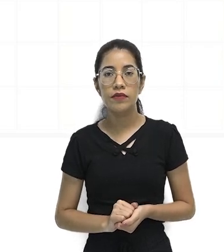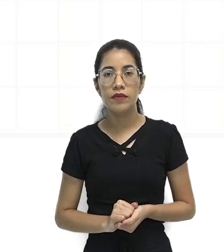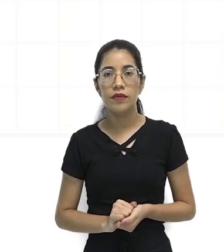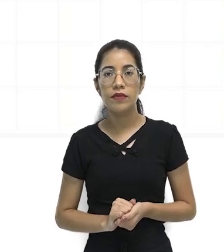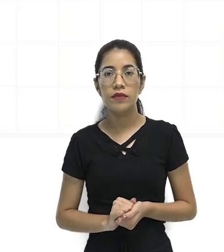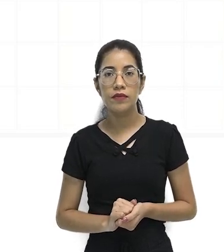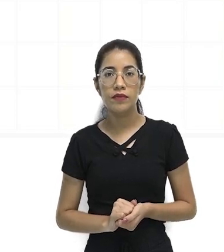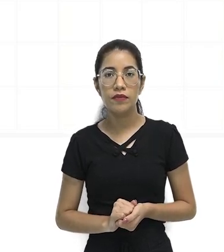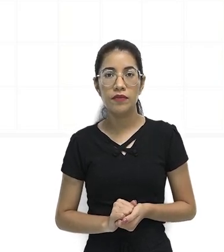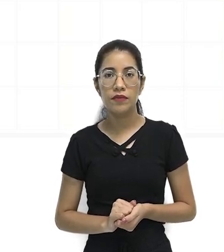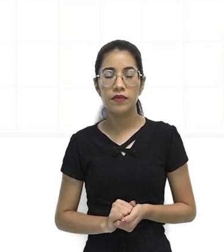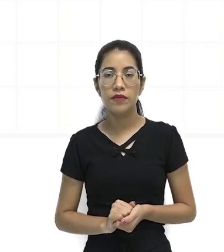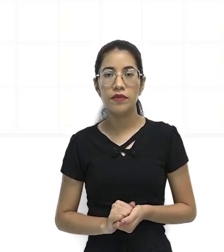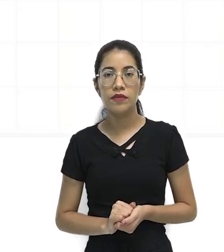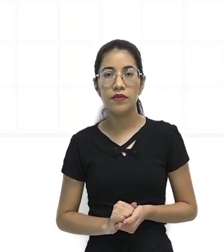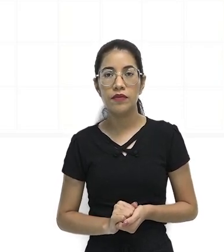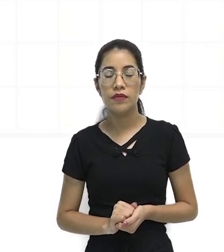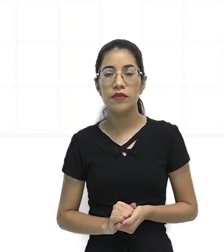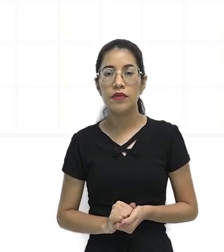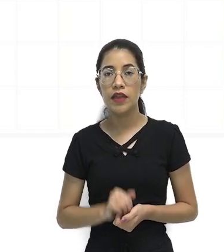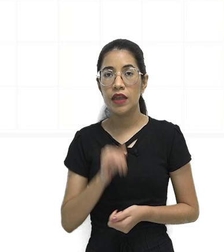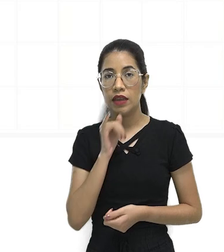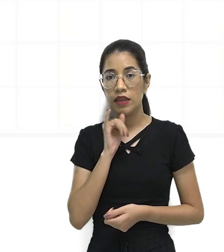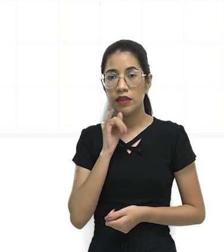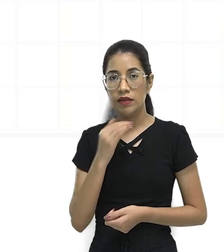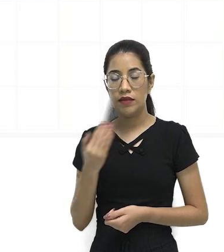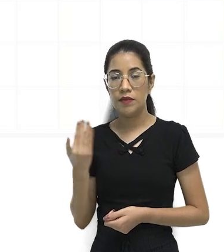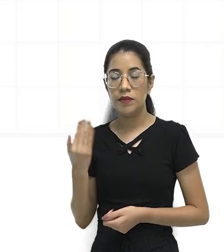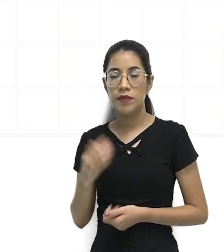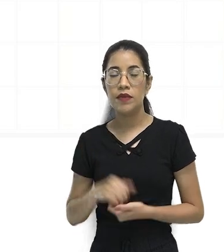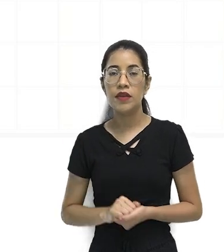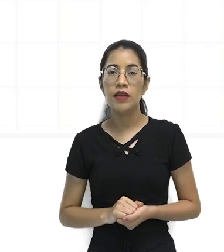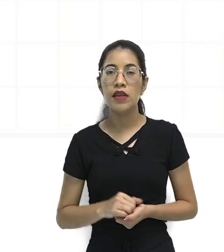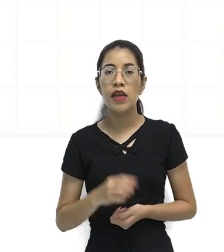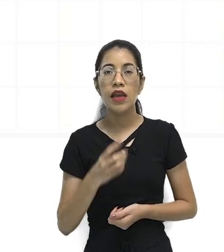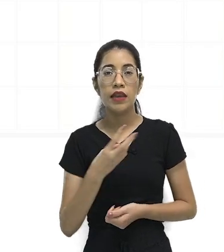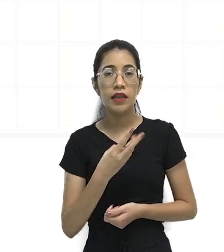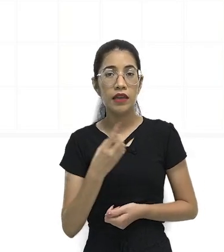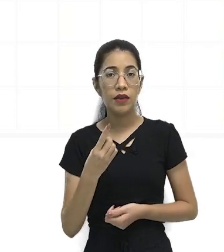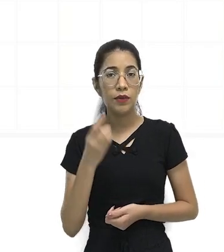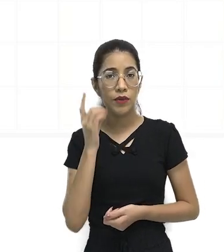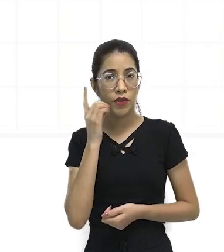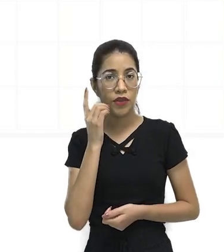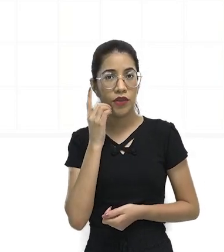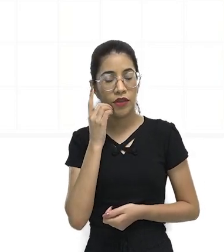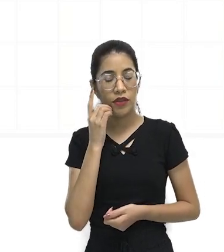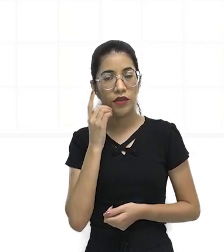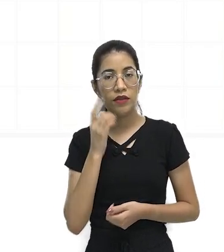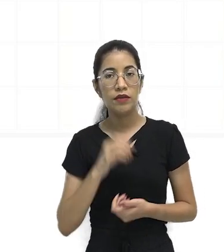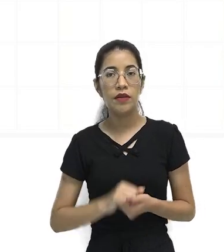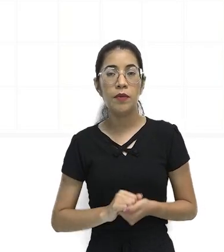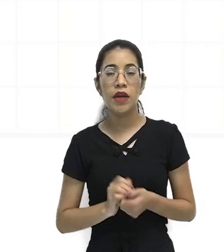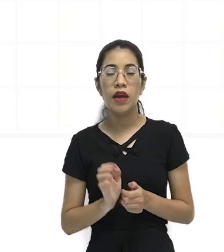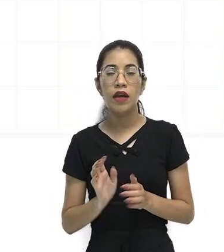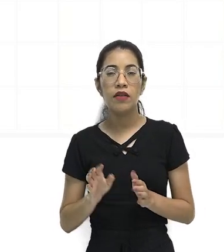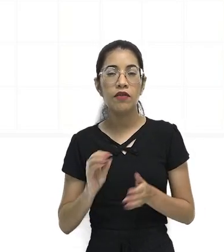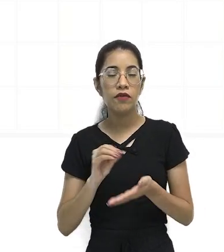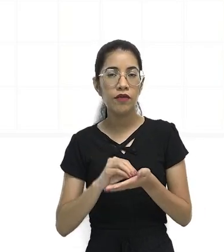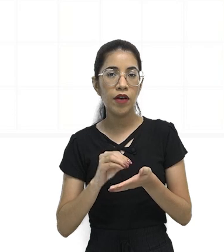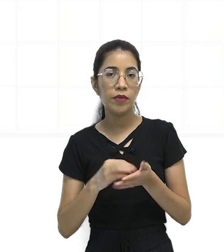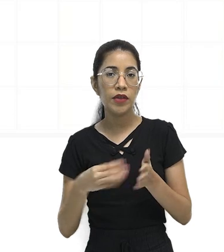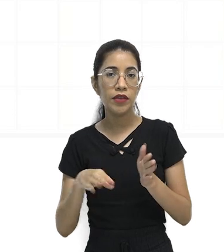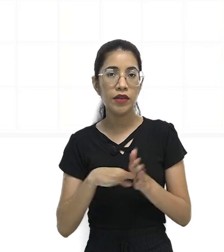No caso aqui, nós temos 31 dias. 31 dias para o aniversário